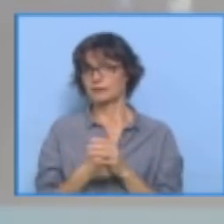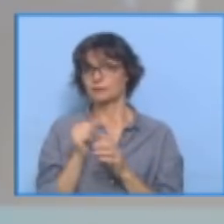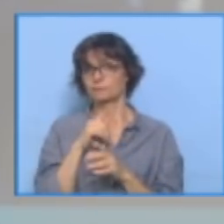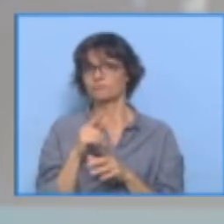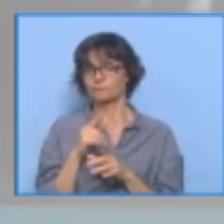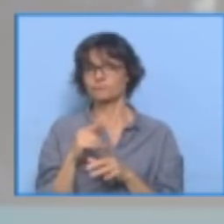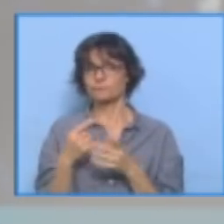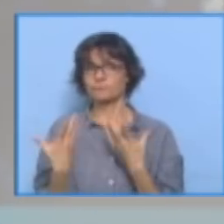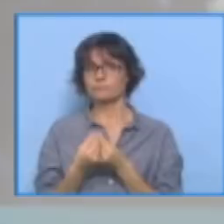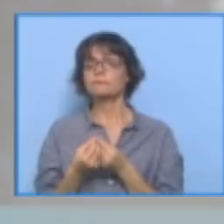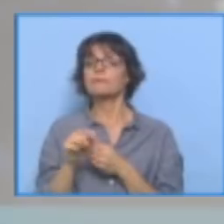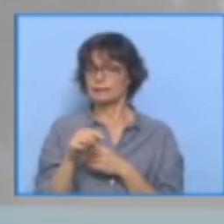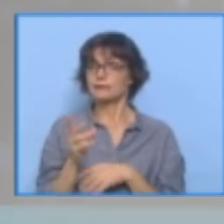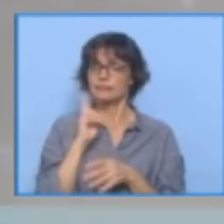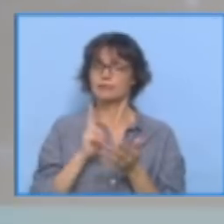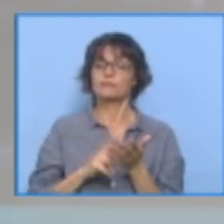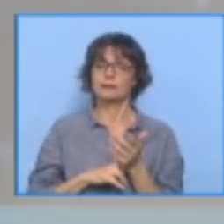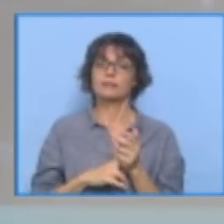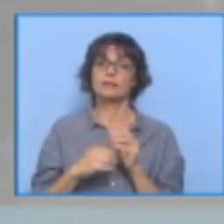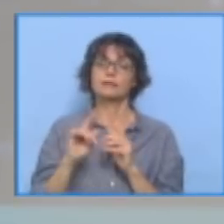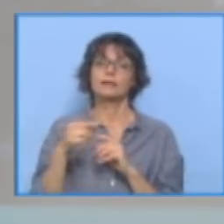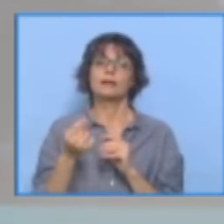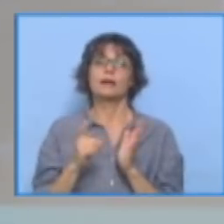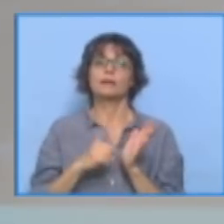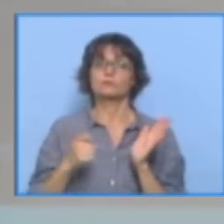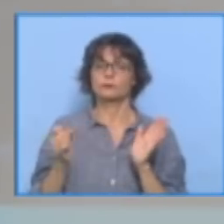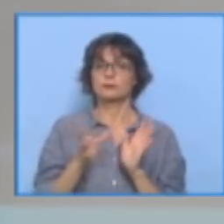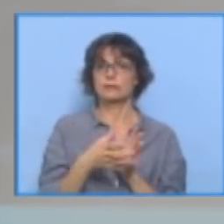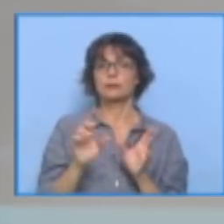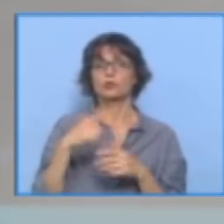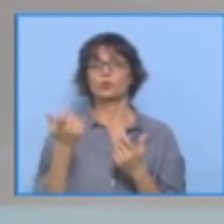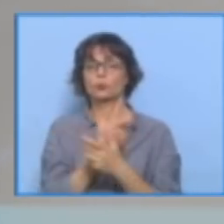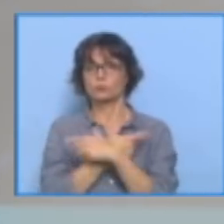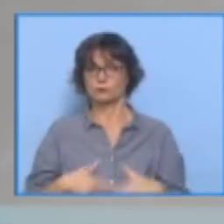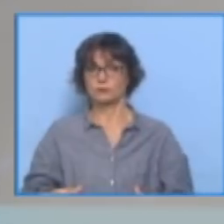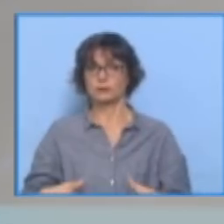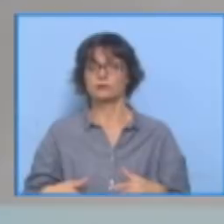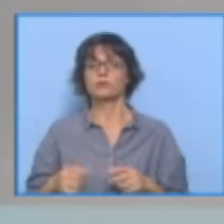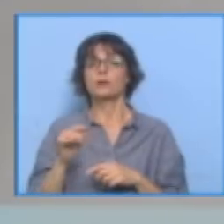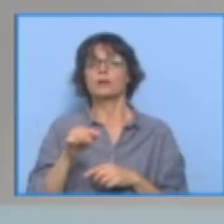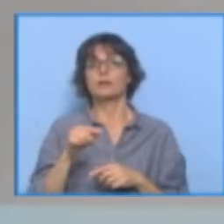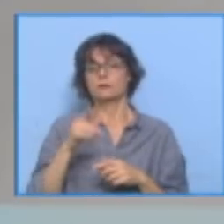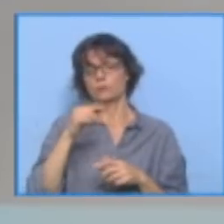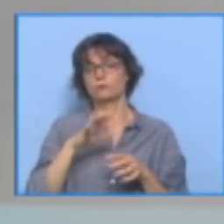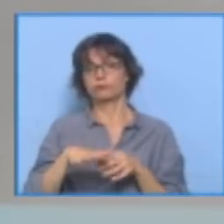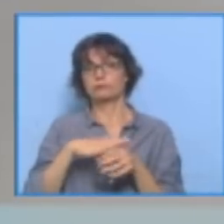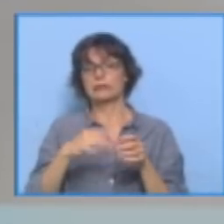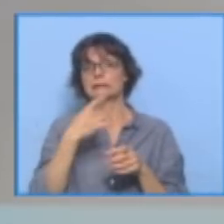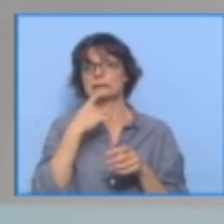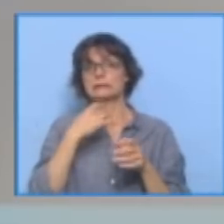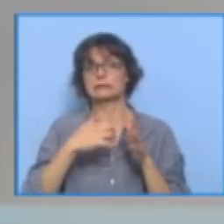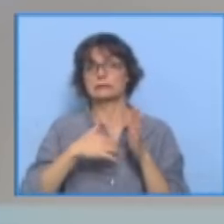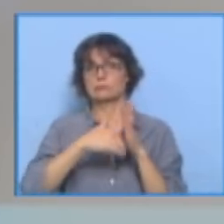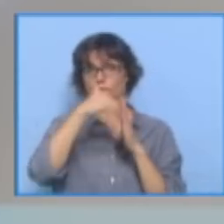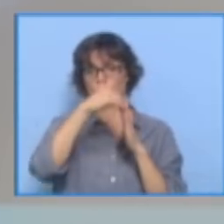creio que, uma música, porque há uma integrante que é dos Estados Unidos e outra que é do México. Então, com esta questão toda do muro, elas fizeram uma